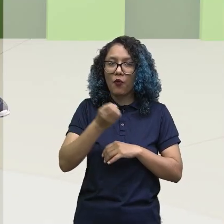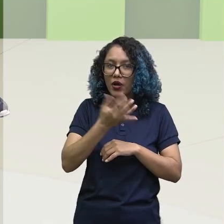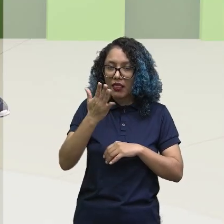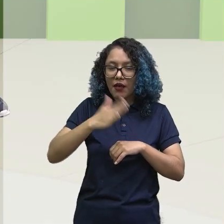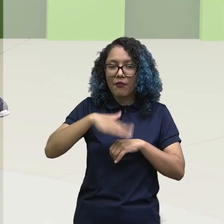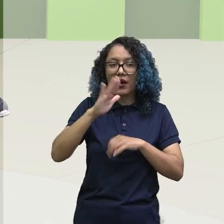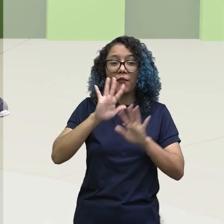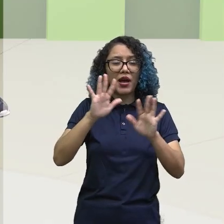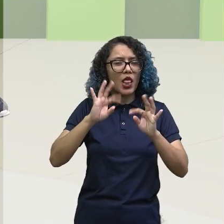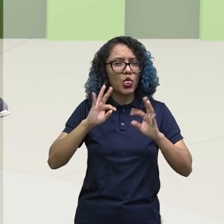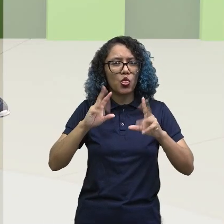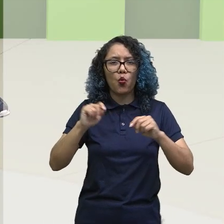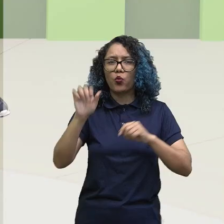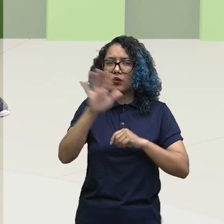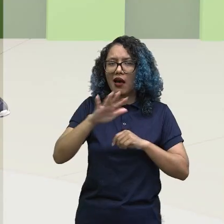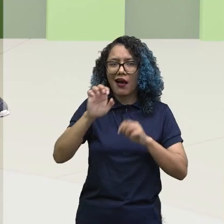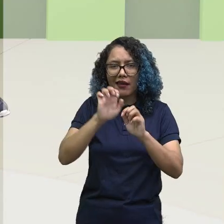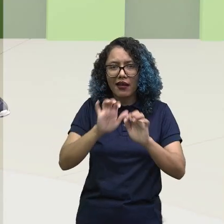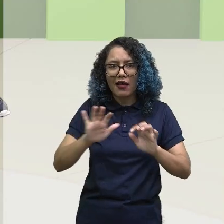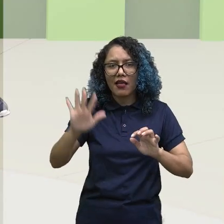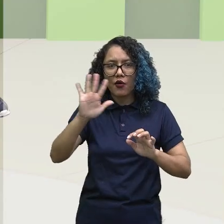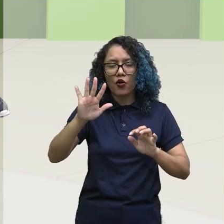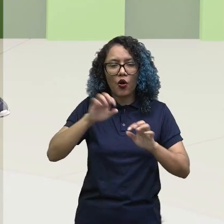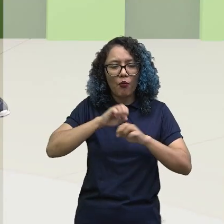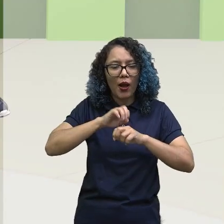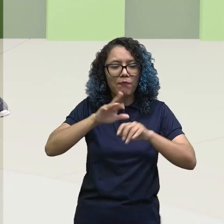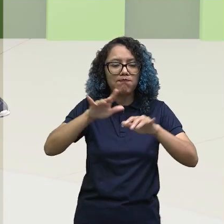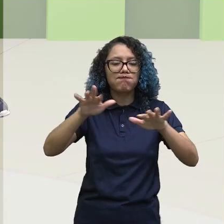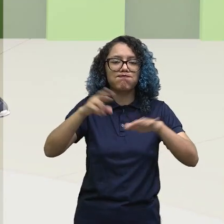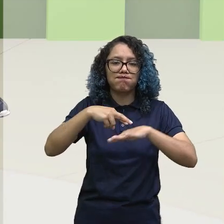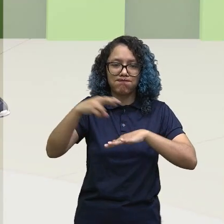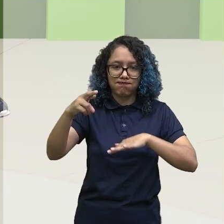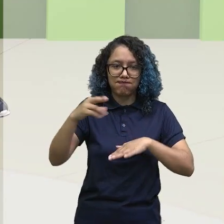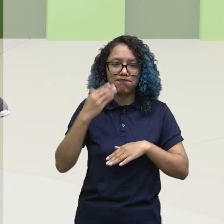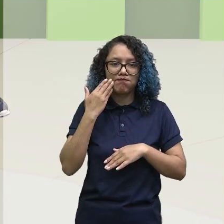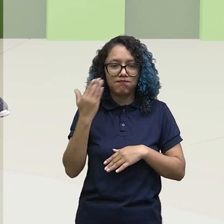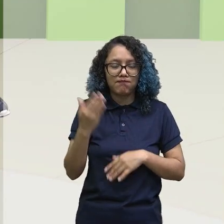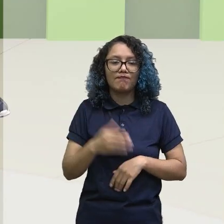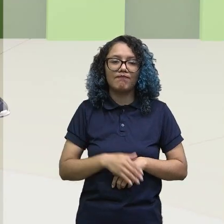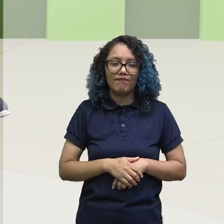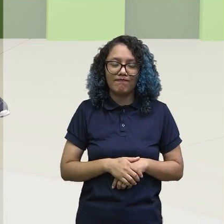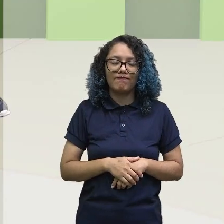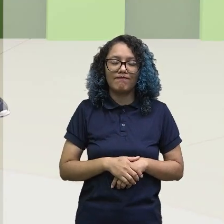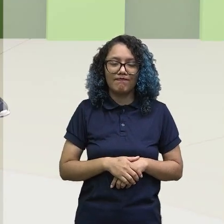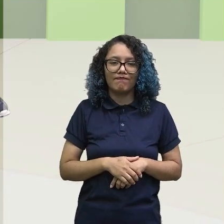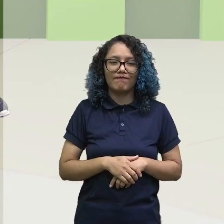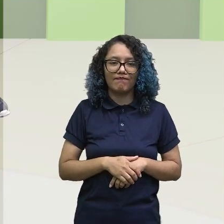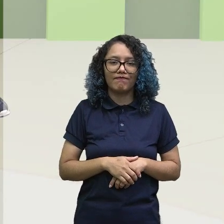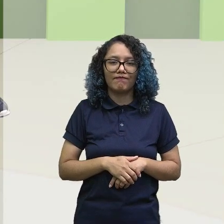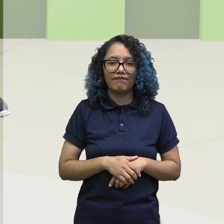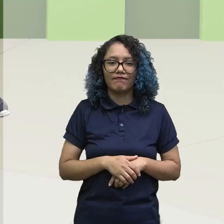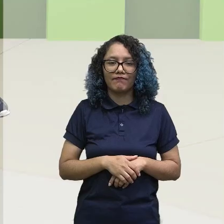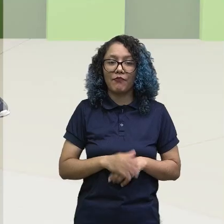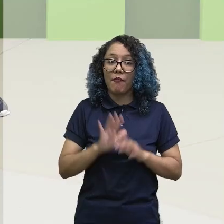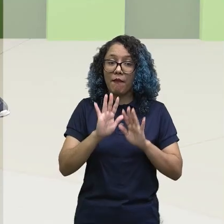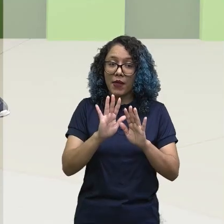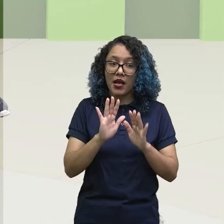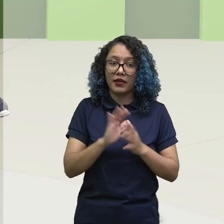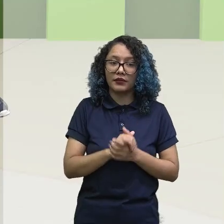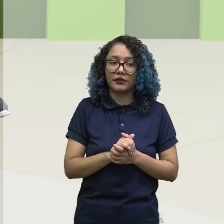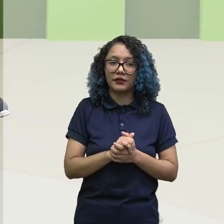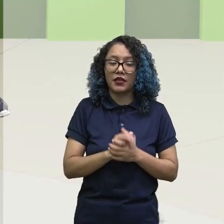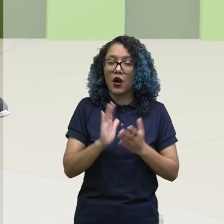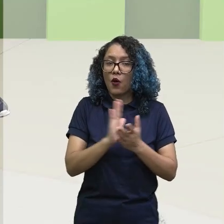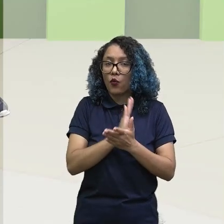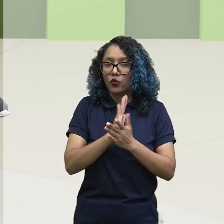Europa foi contaminada. Toda a Europa, dê uma olhada aí. Então nós temos, claro, lugares onde o nível